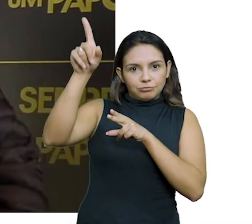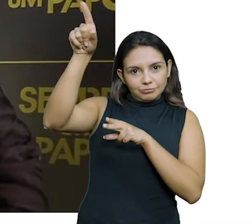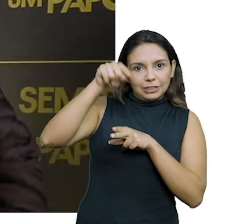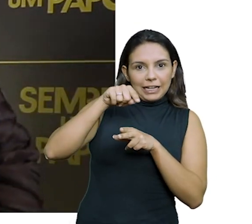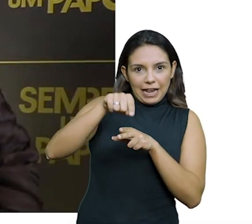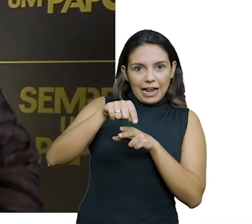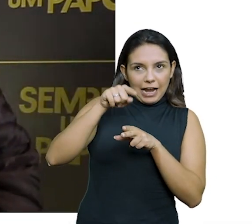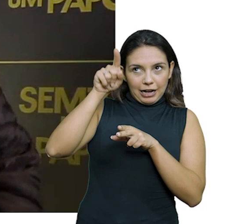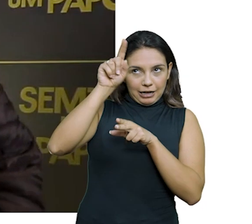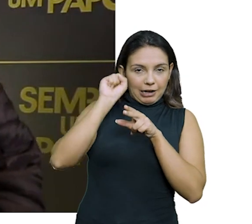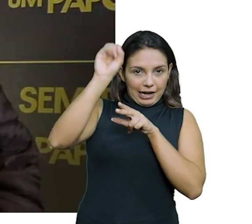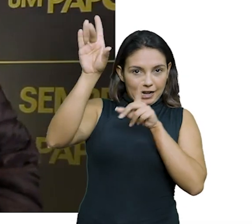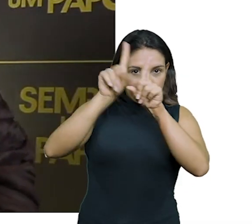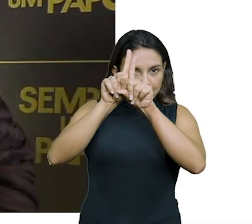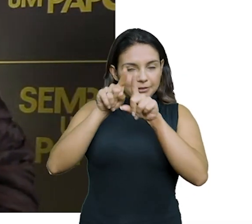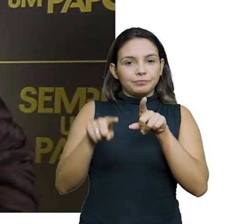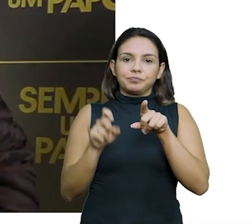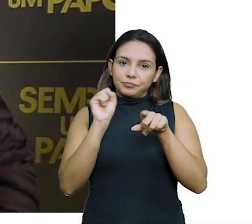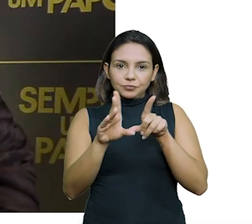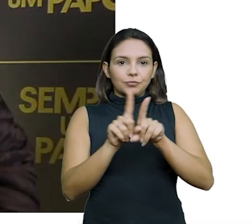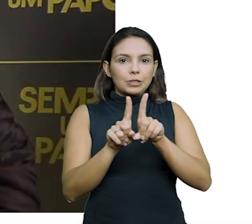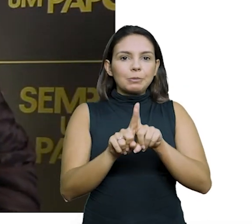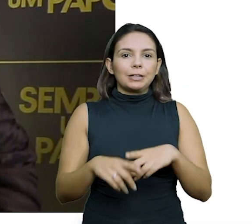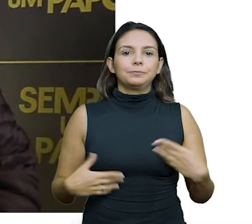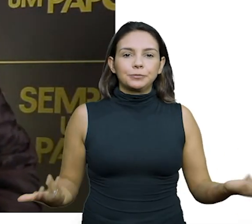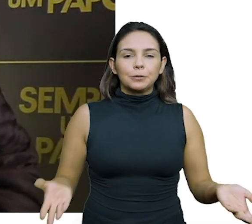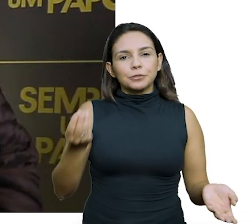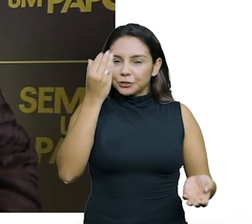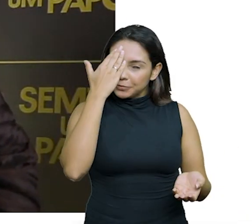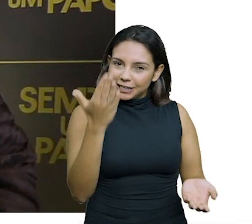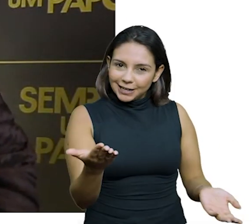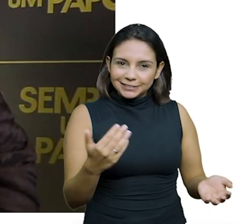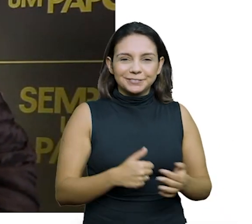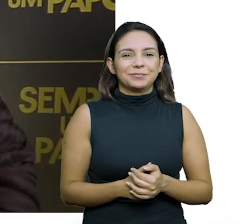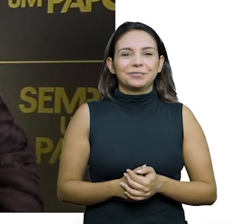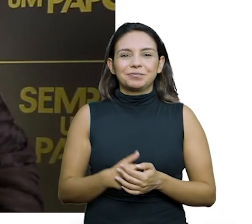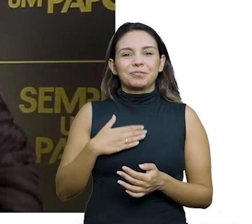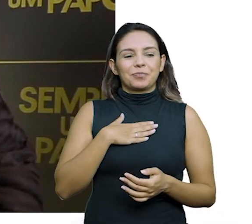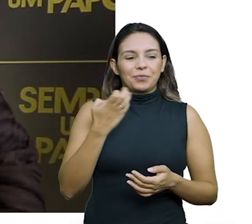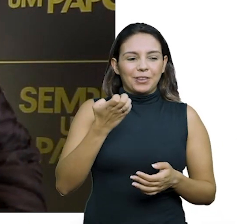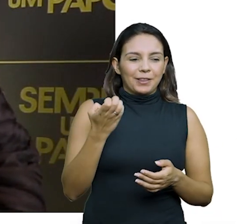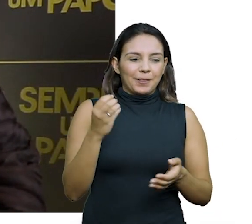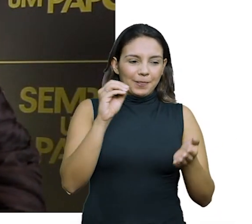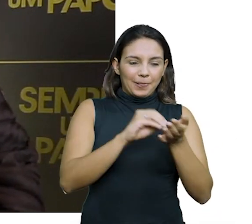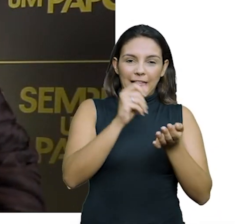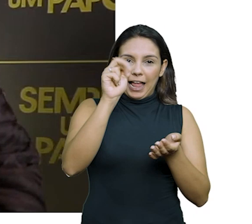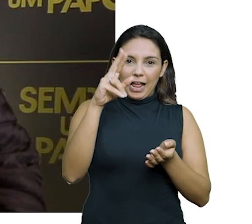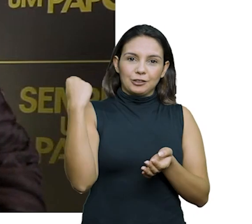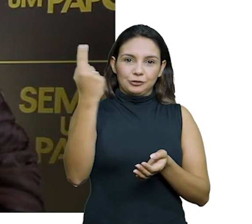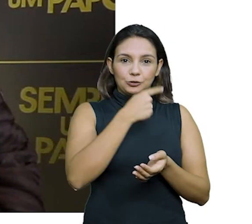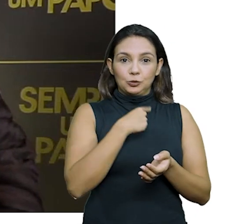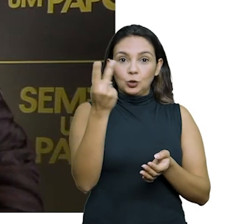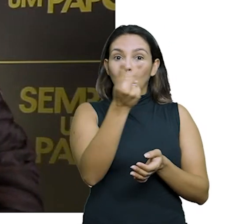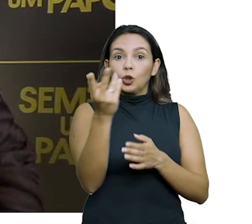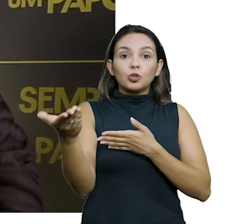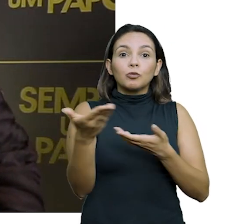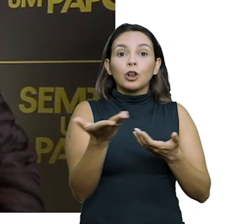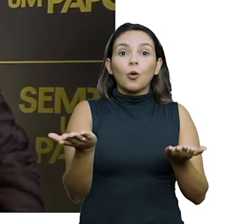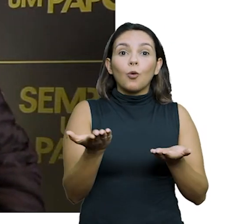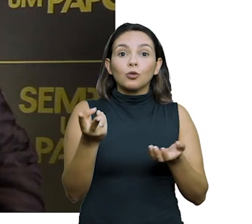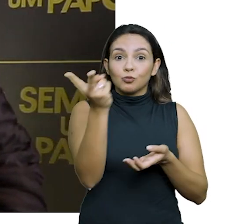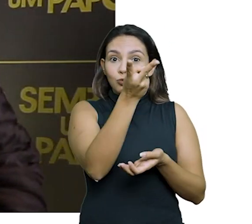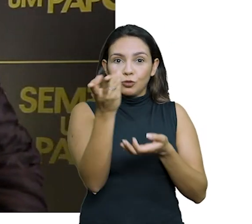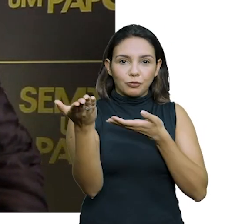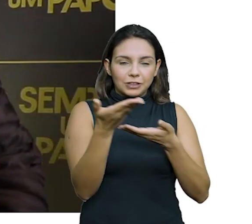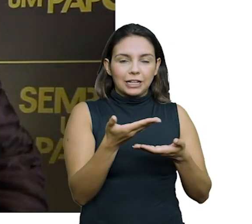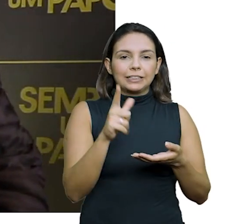do Sempre um Papo em diversas cores. Tá? Então, muito obrigado. Eu queria colocar no ar os nossos dois convidados de